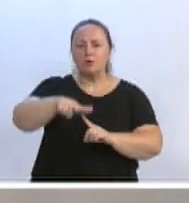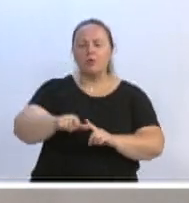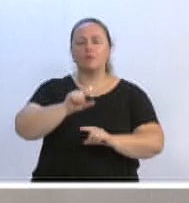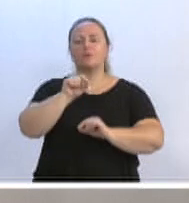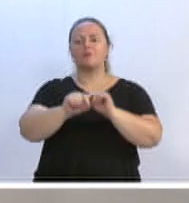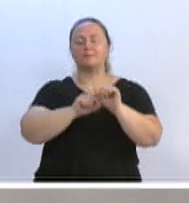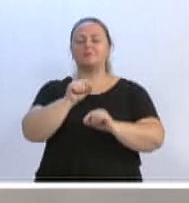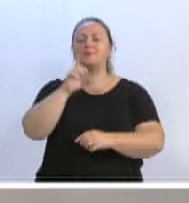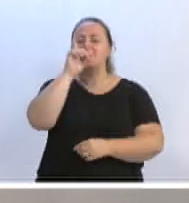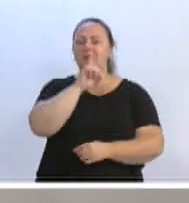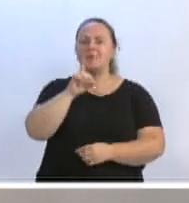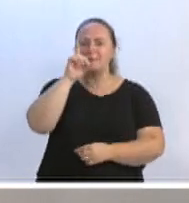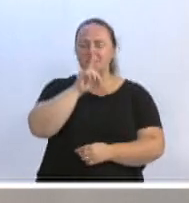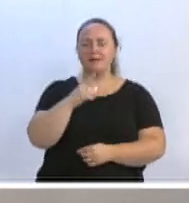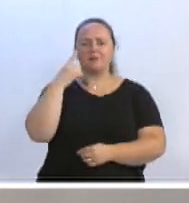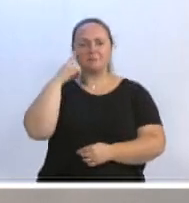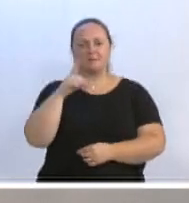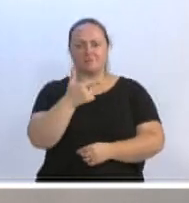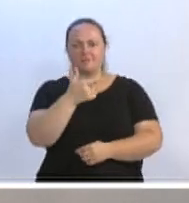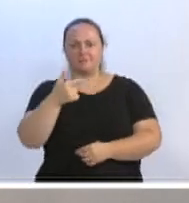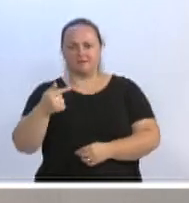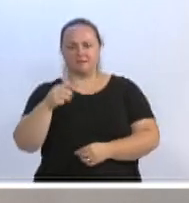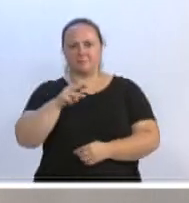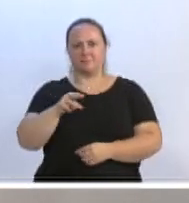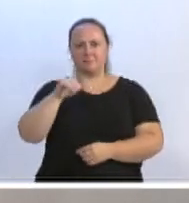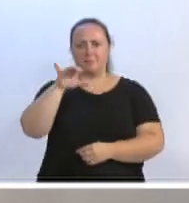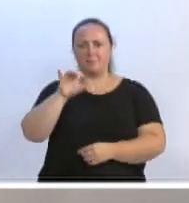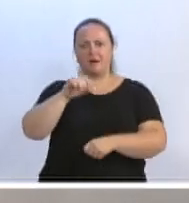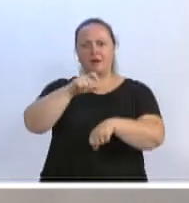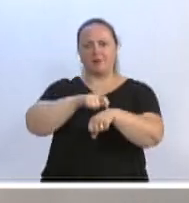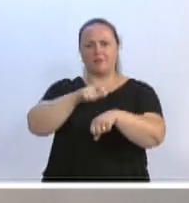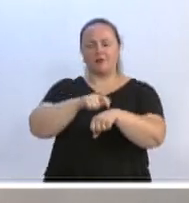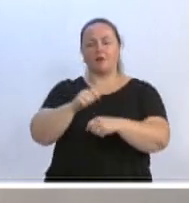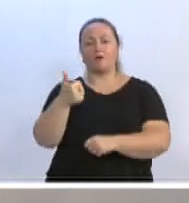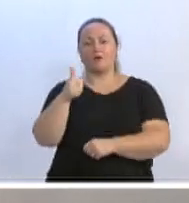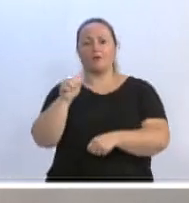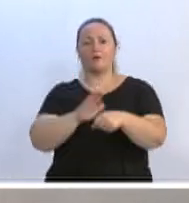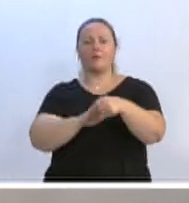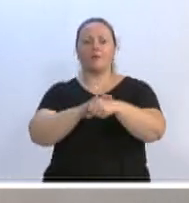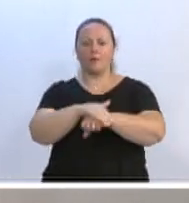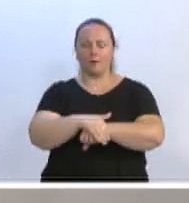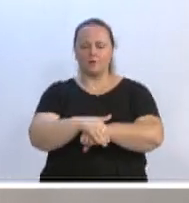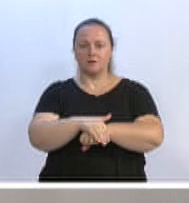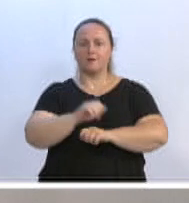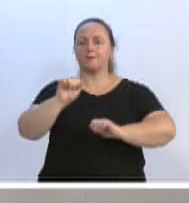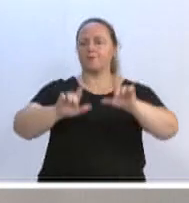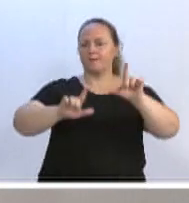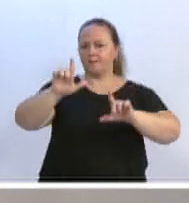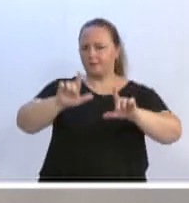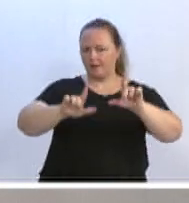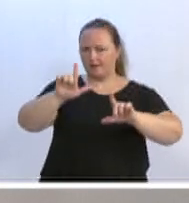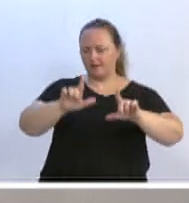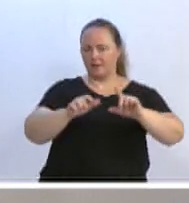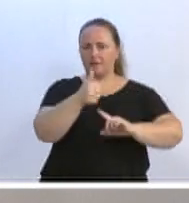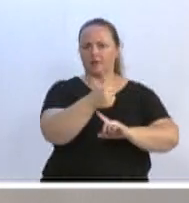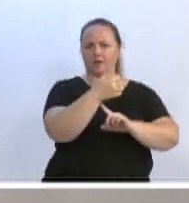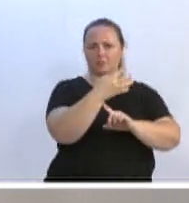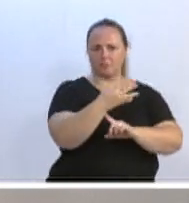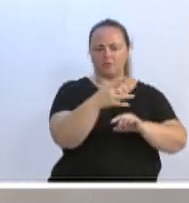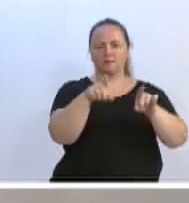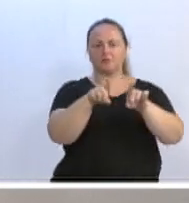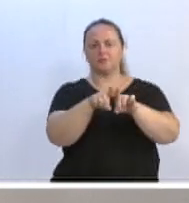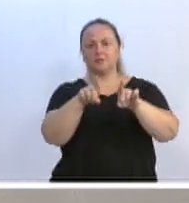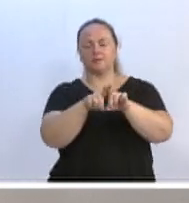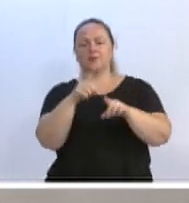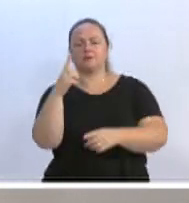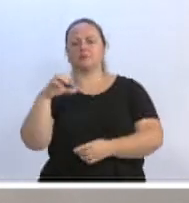próximo domingo, dia 27 de maio, às 23 horas, nos canais 14 da NET e 19